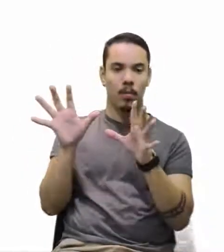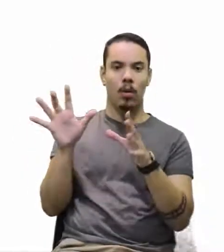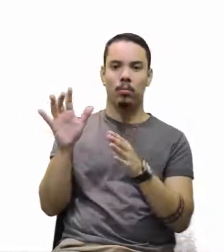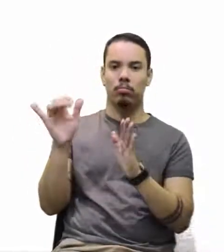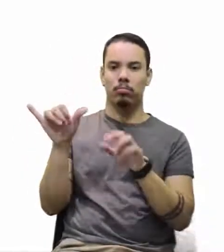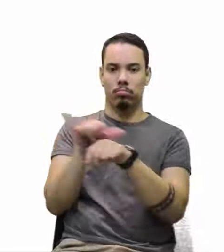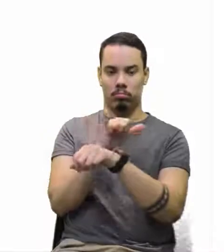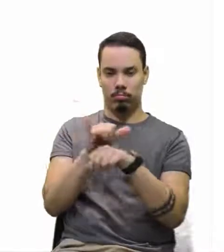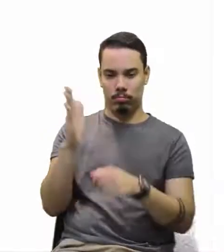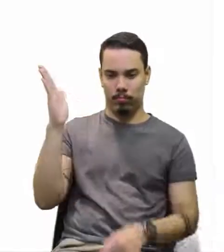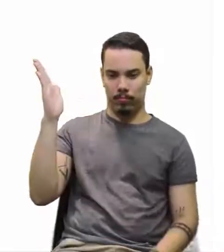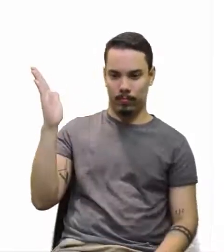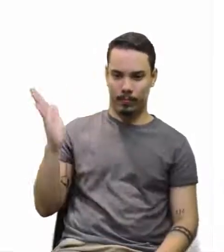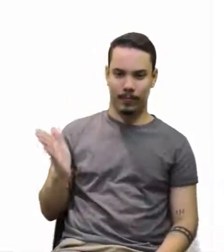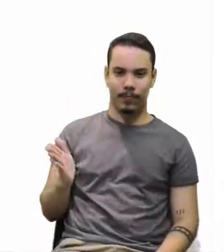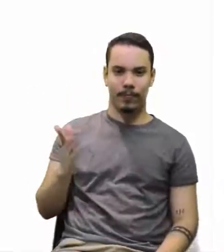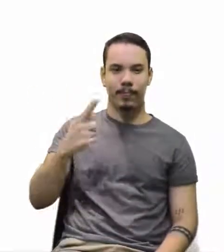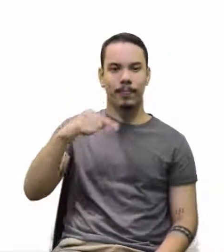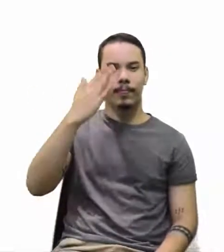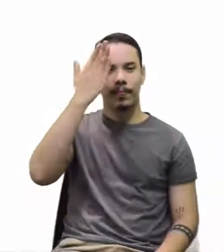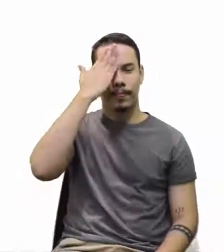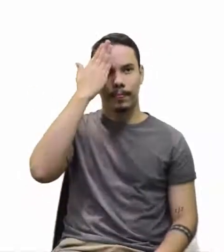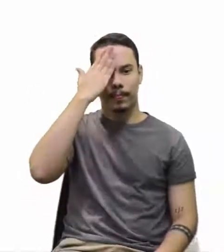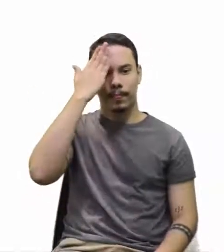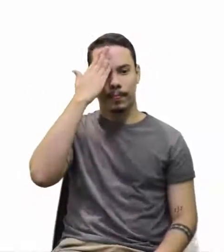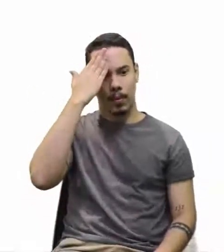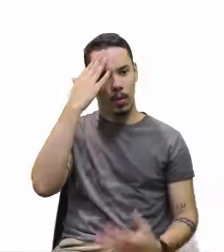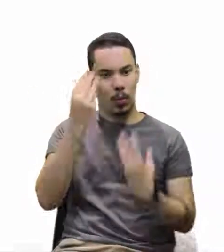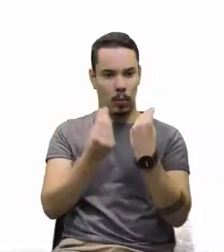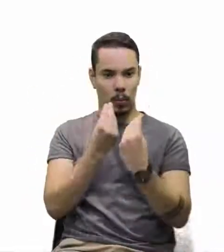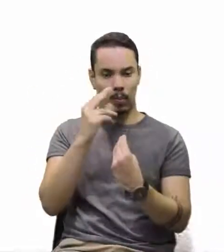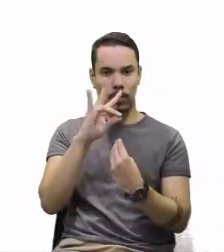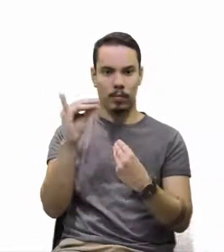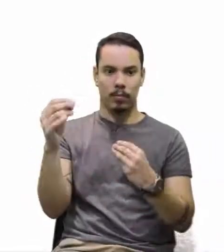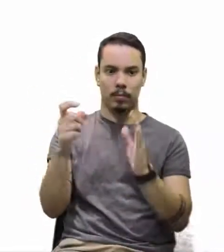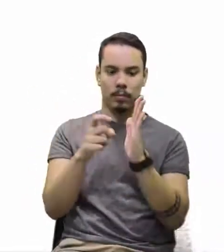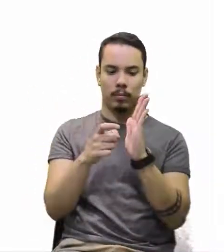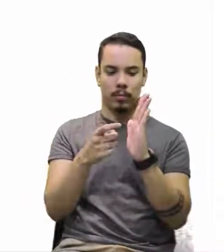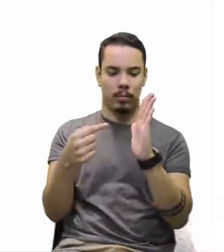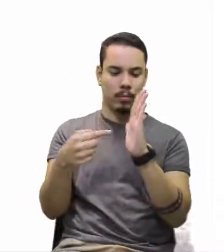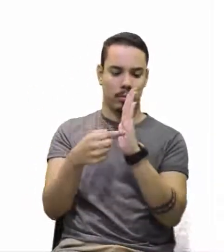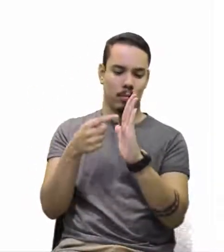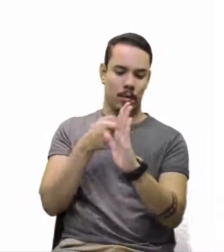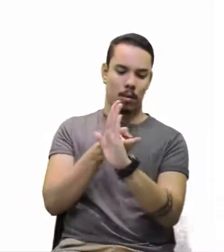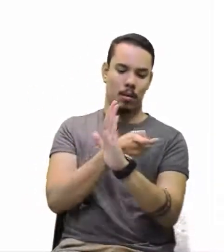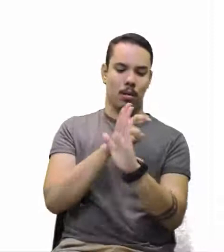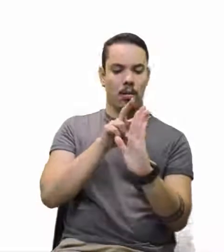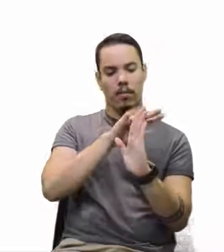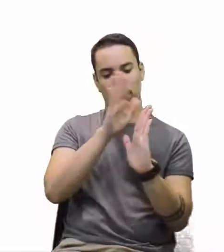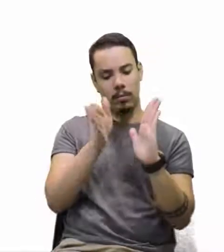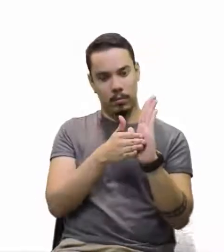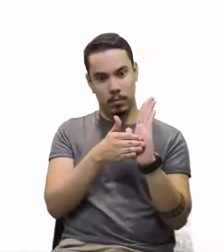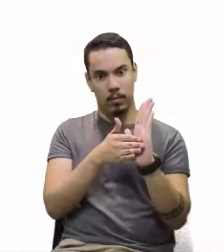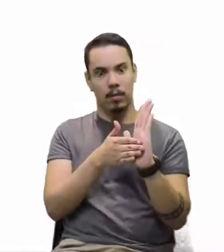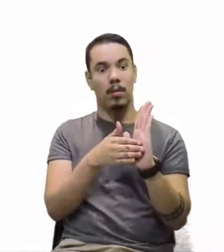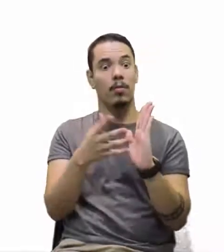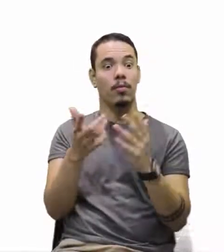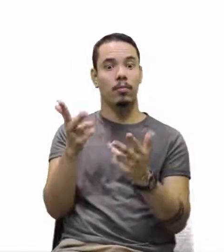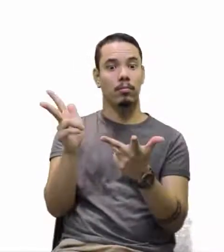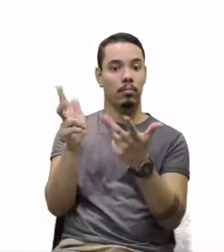Como se estivesse indo até você, saindo do papel. E o xizinho está entrando. Se você olhar a flecha enfiada no papel por trás, você vai ver